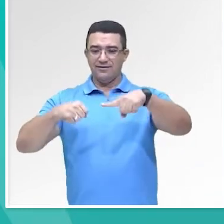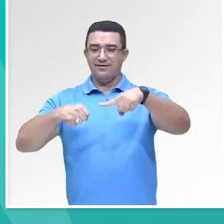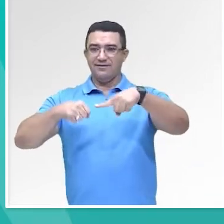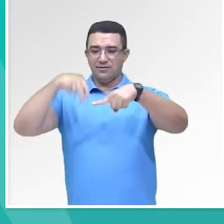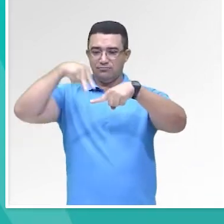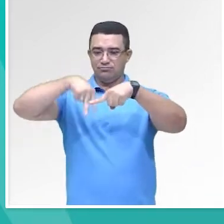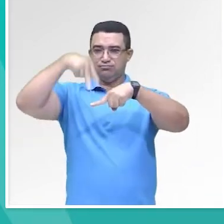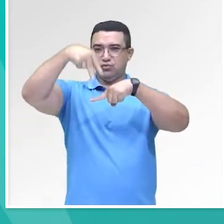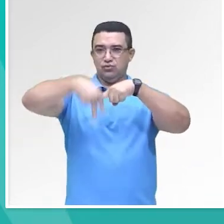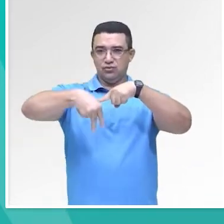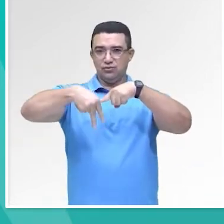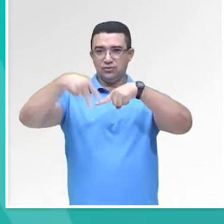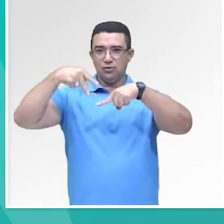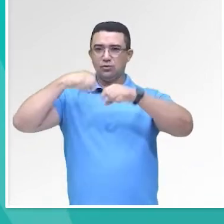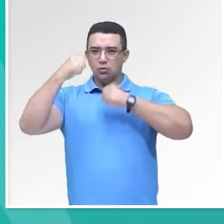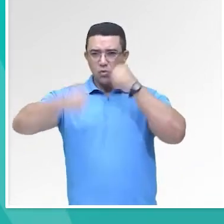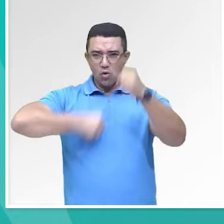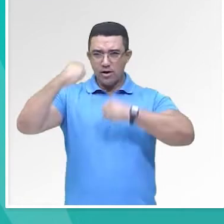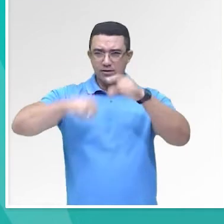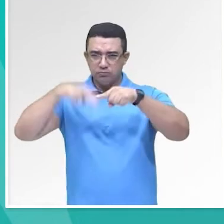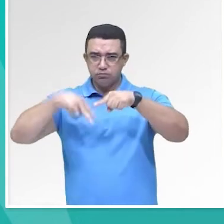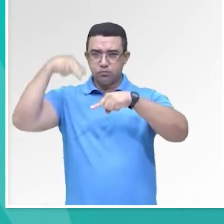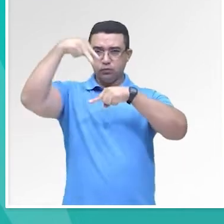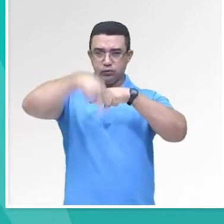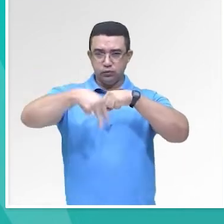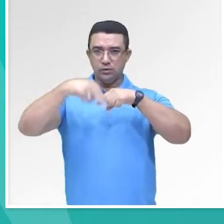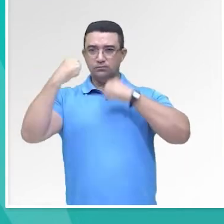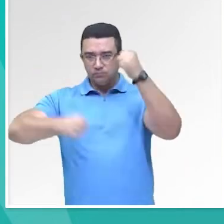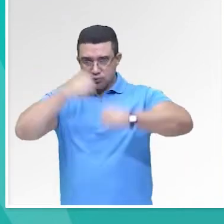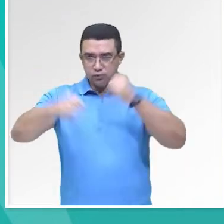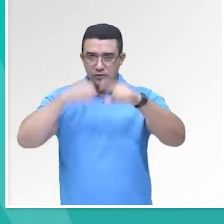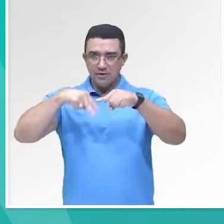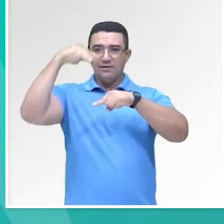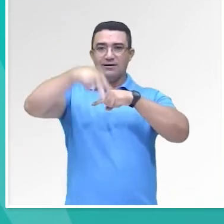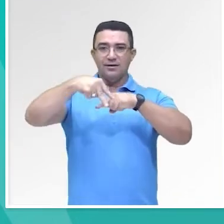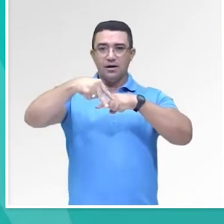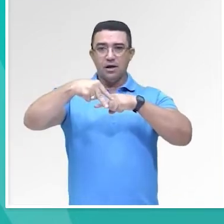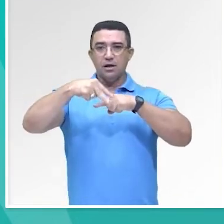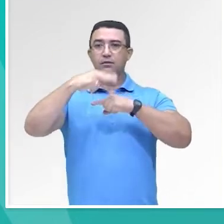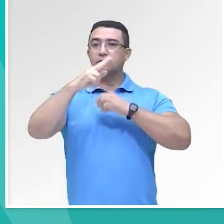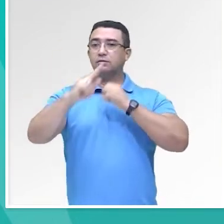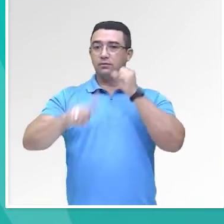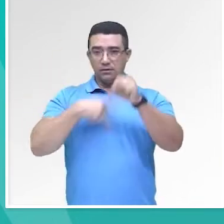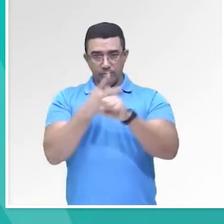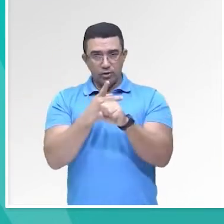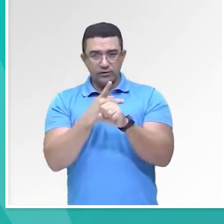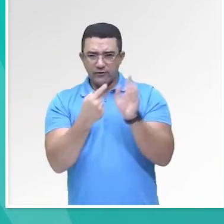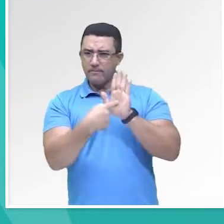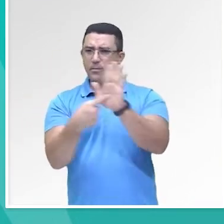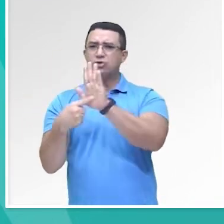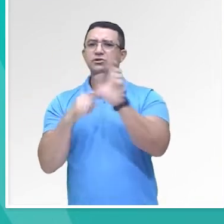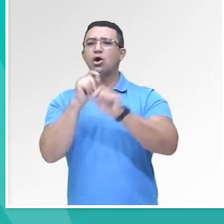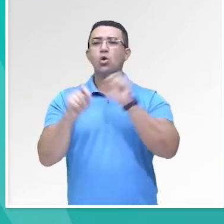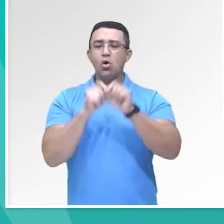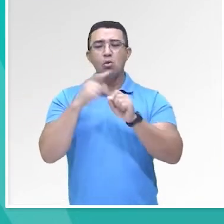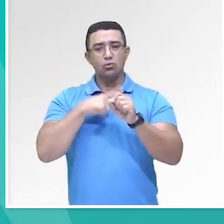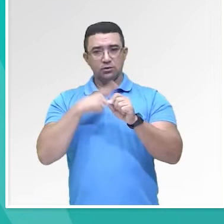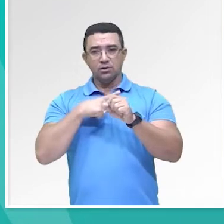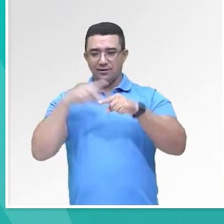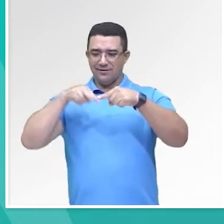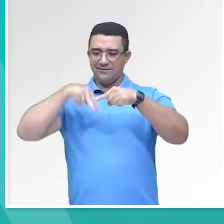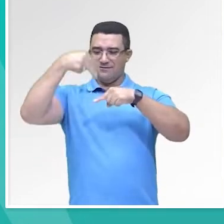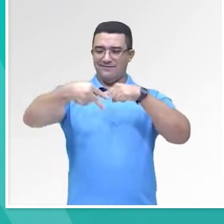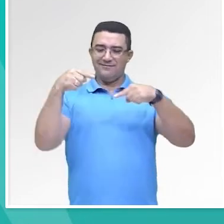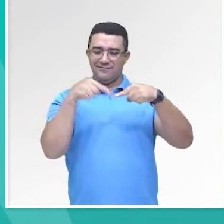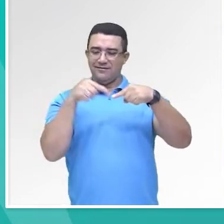pouquinho vocês vão conhecer um pouco mais sobre essa prova de corrida, porque ela tem, além desses obstáculos, dá